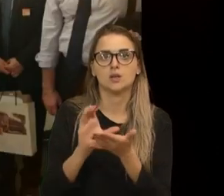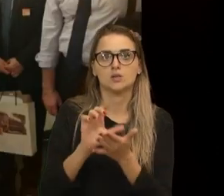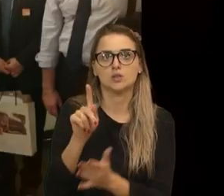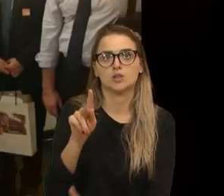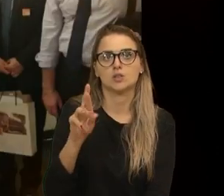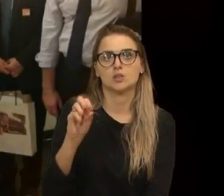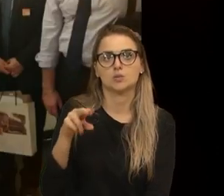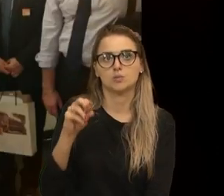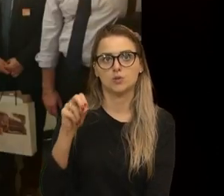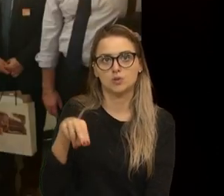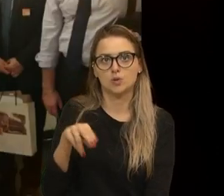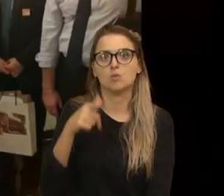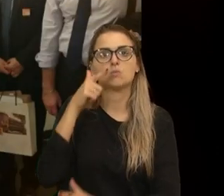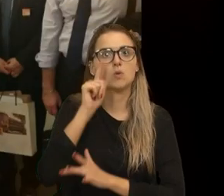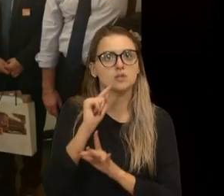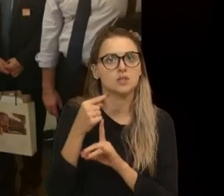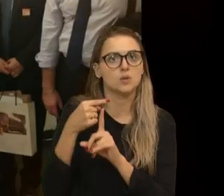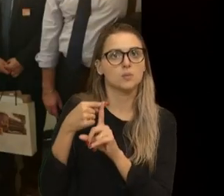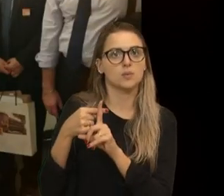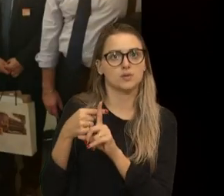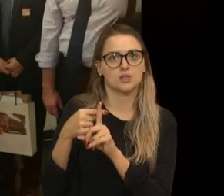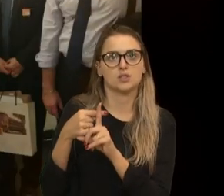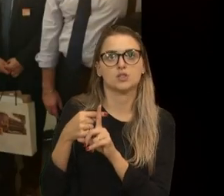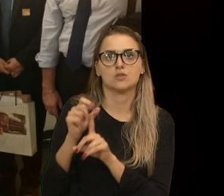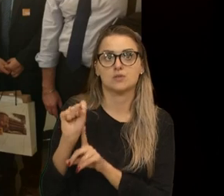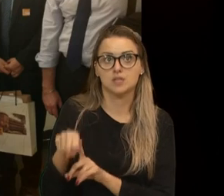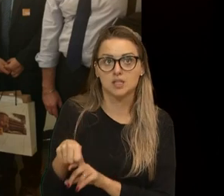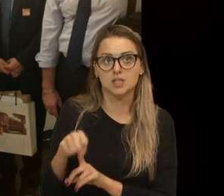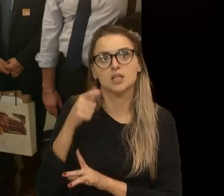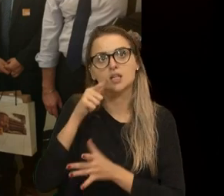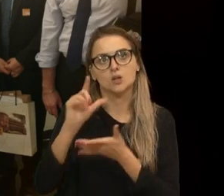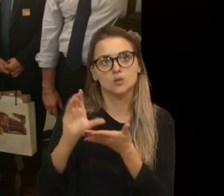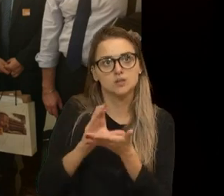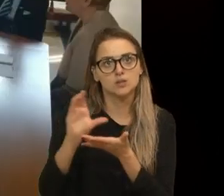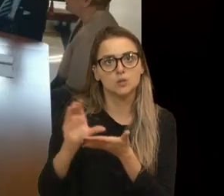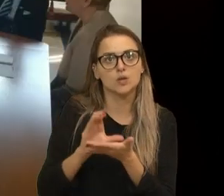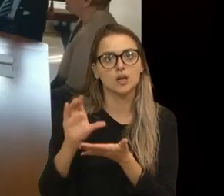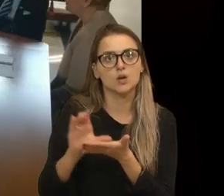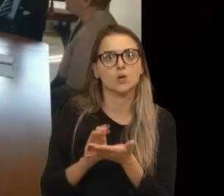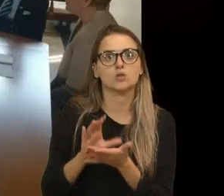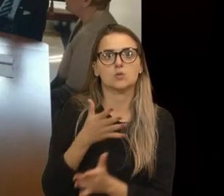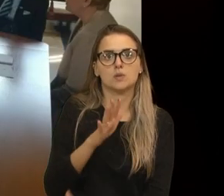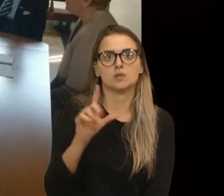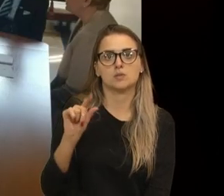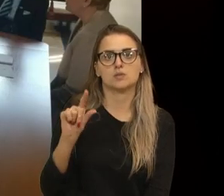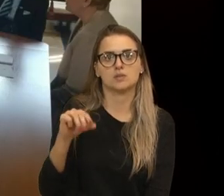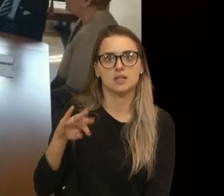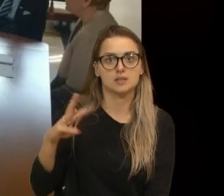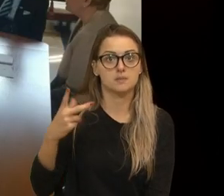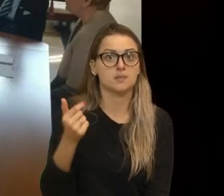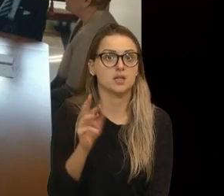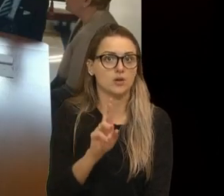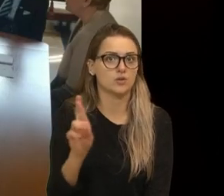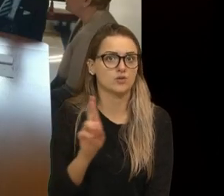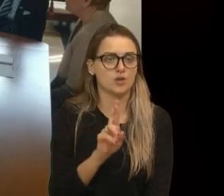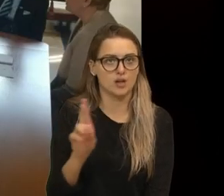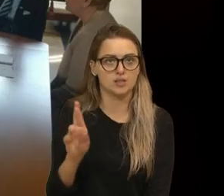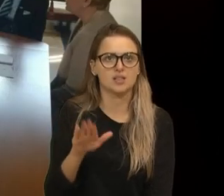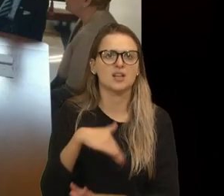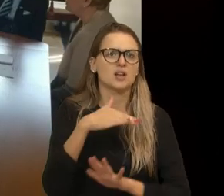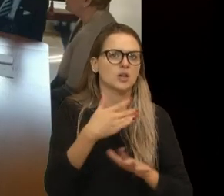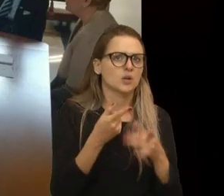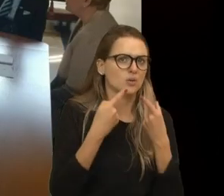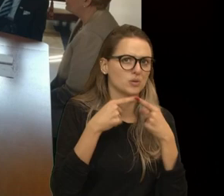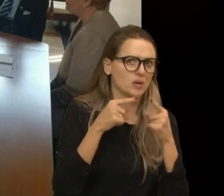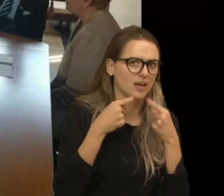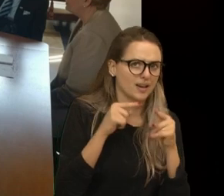resumir que ela foi extremamente positiva, vereador de Carlos, e nós conseguimos recursos na casa dos R$10 milhões. Então, quando reclamam,